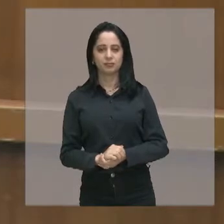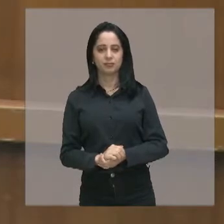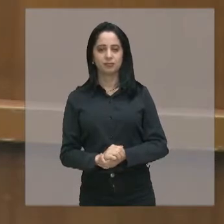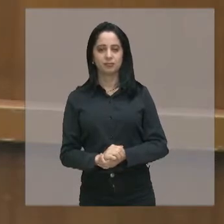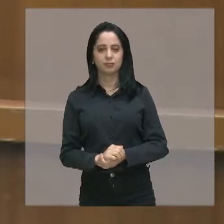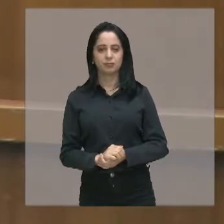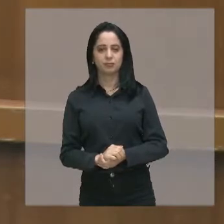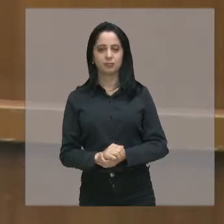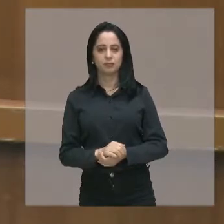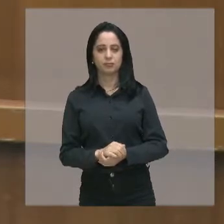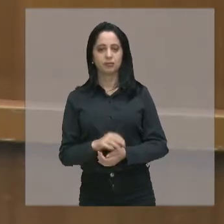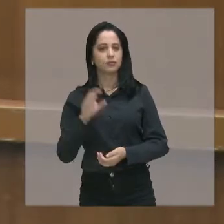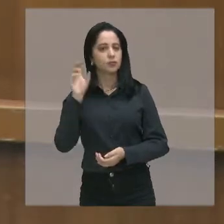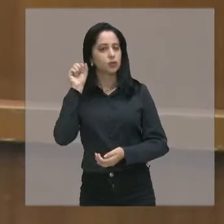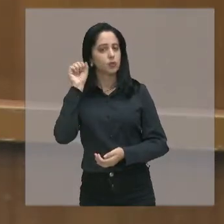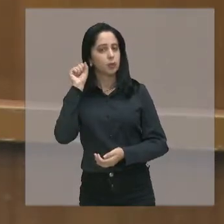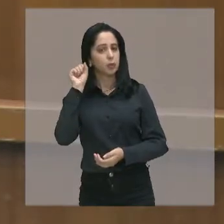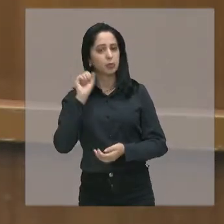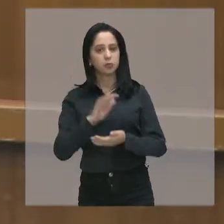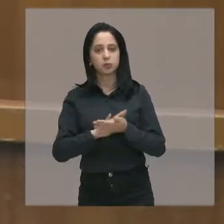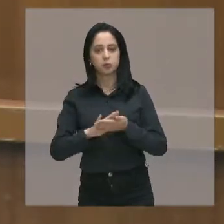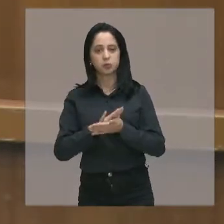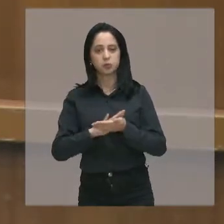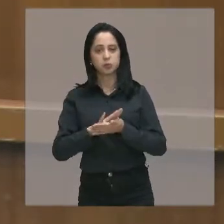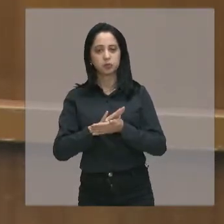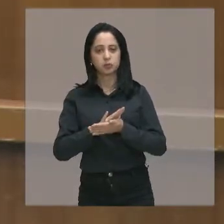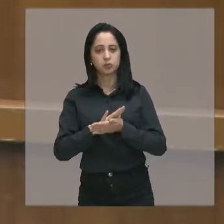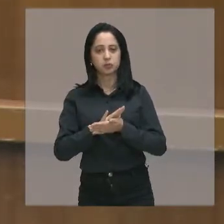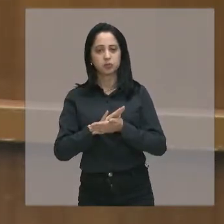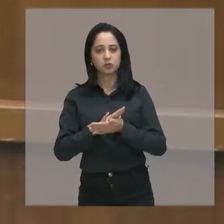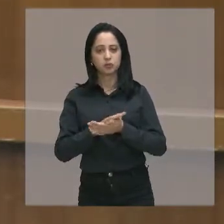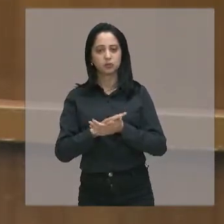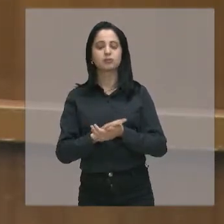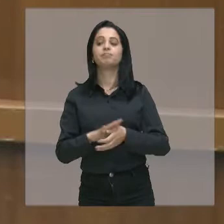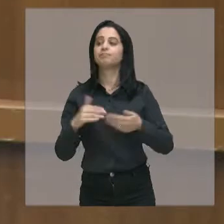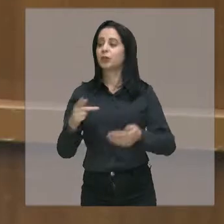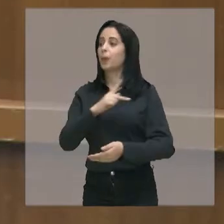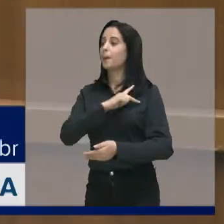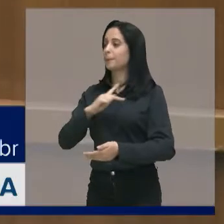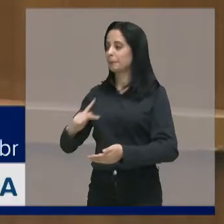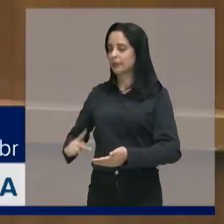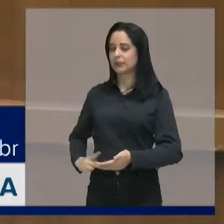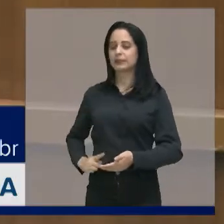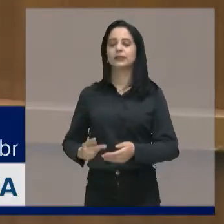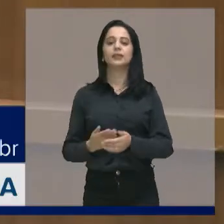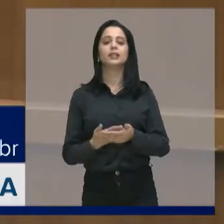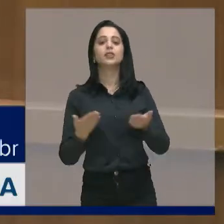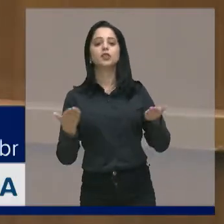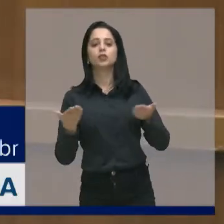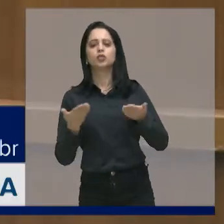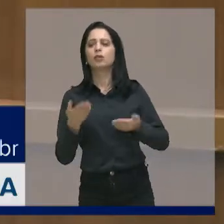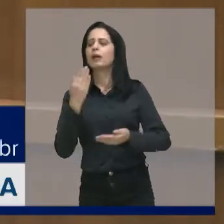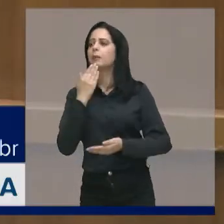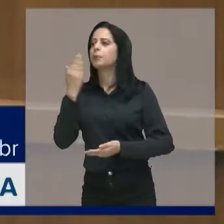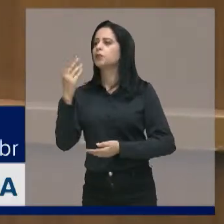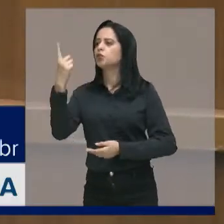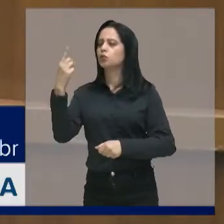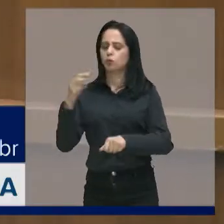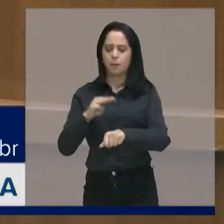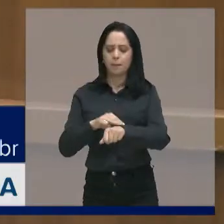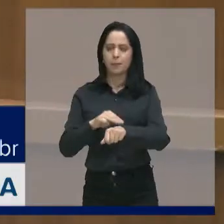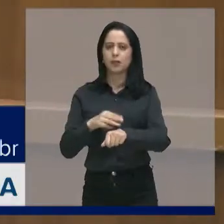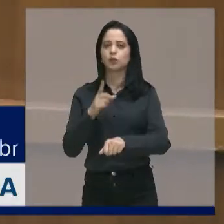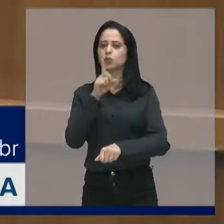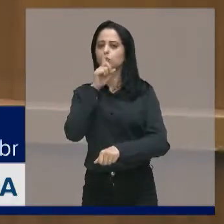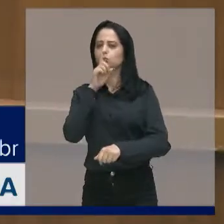Está saindo? Som. Saiu. Senhor presidente, gostaria aqui de solicitar um minuto de silêncio, uma